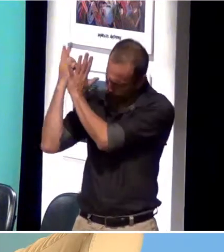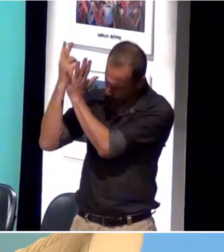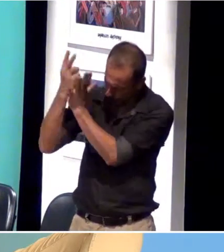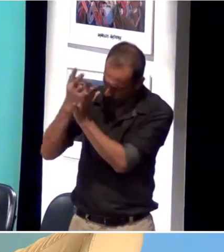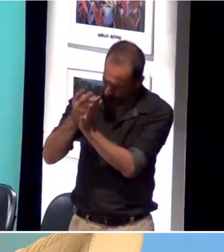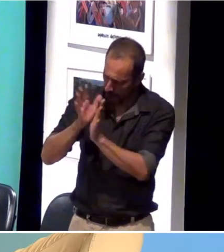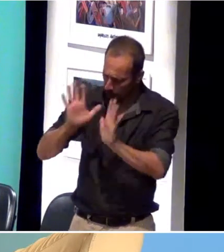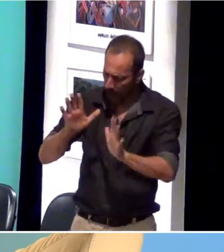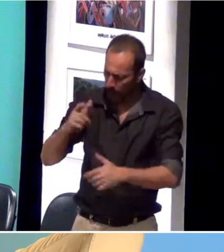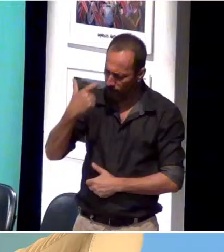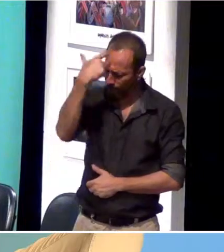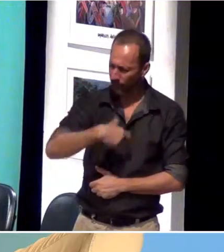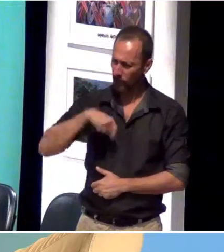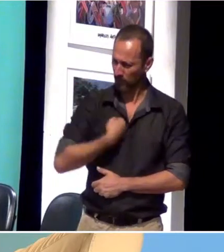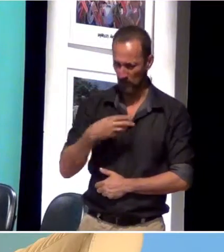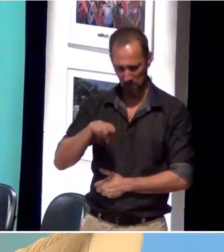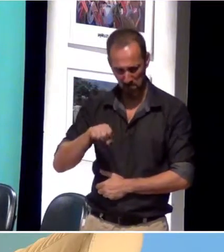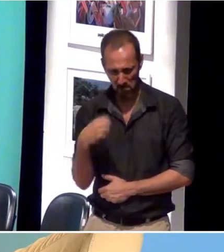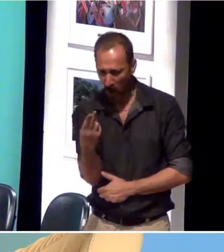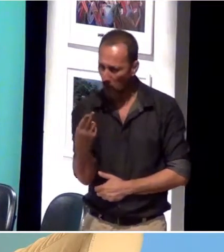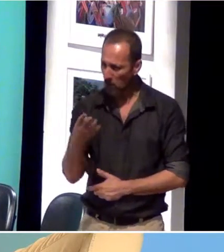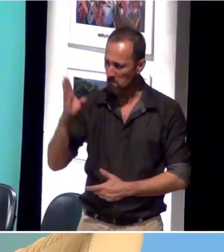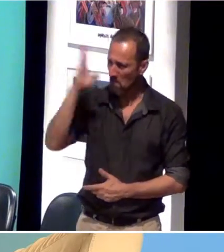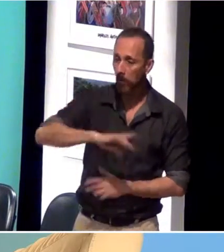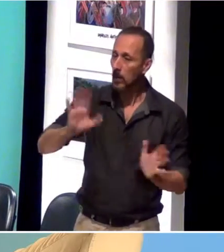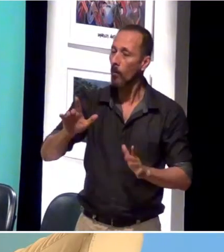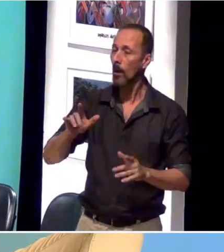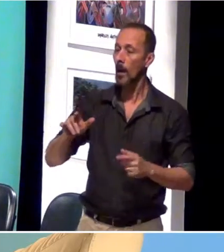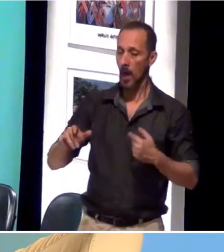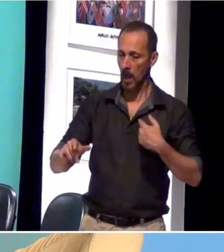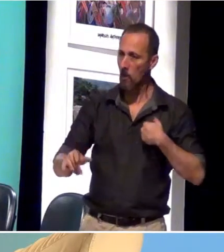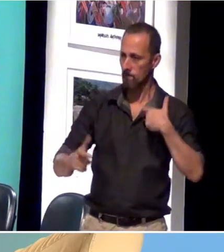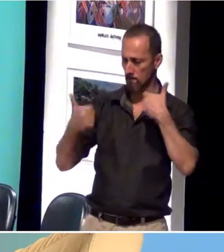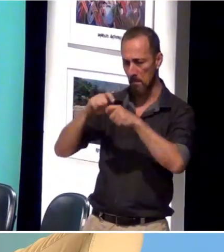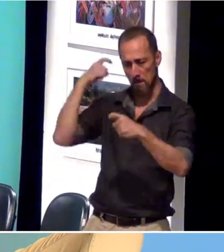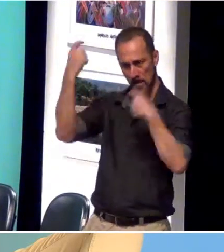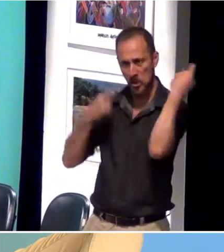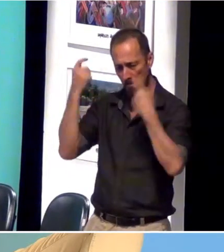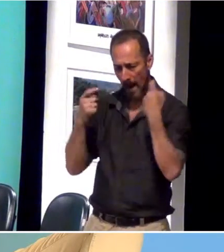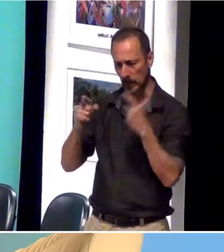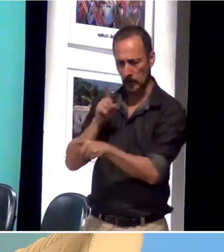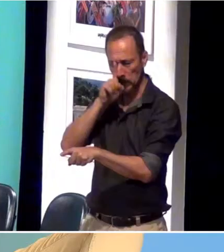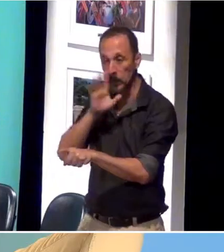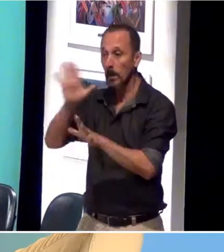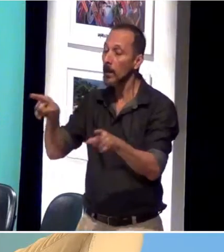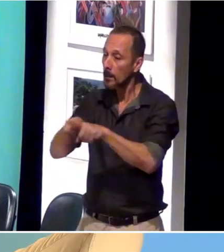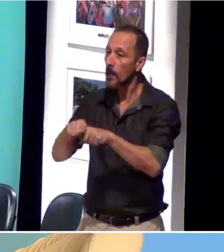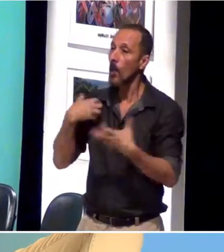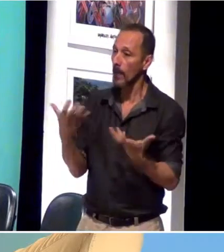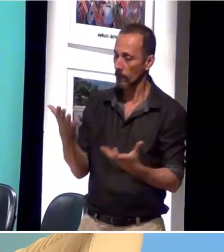não somos seres do mal. Então, o olhar que quer punir também quer salvar. Não é uma coisa